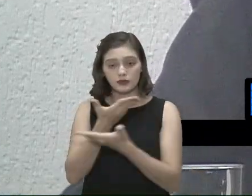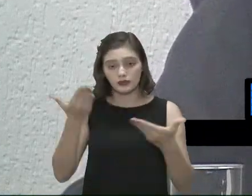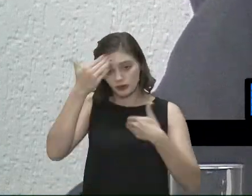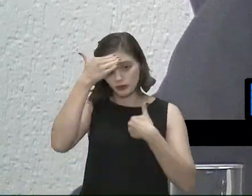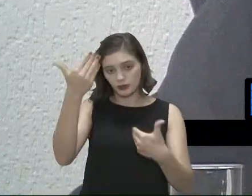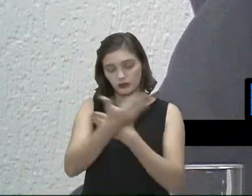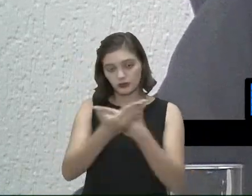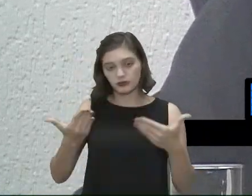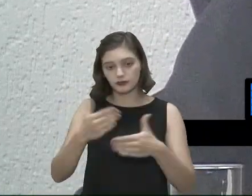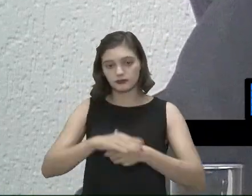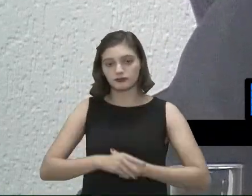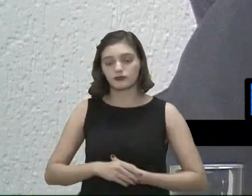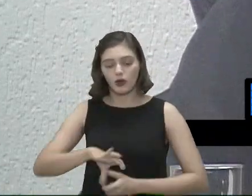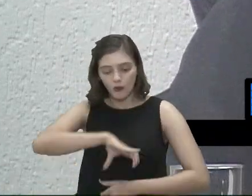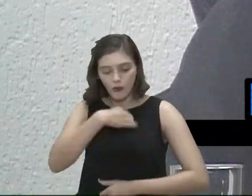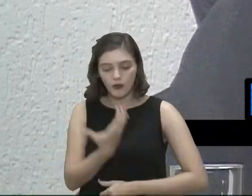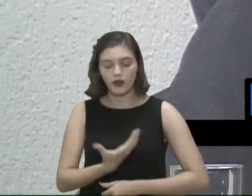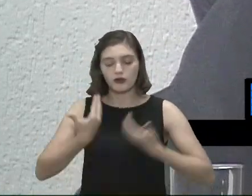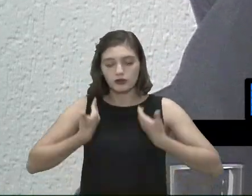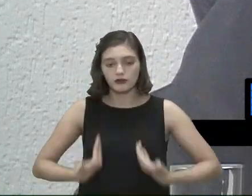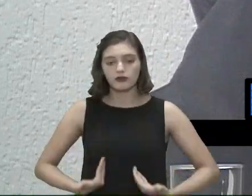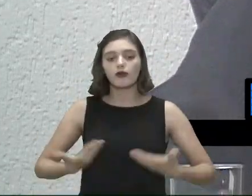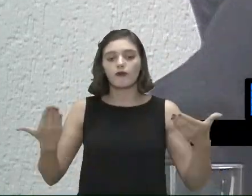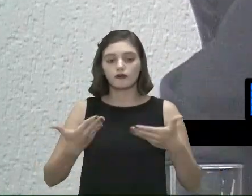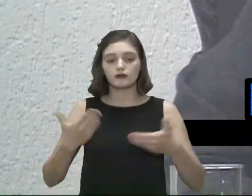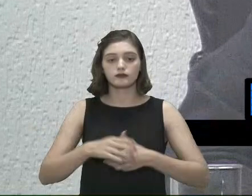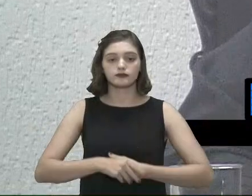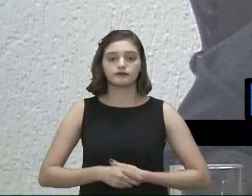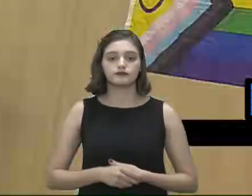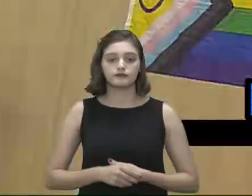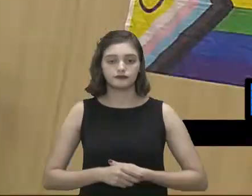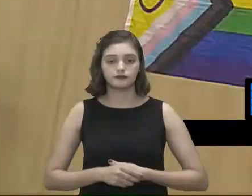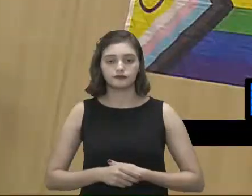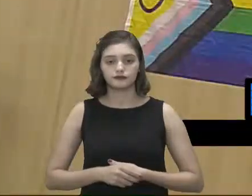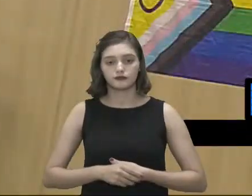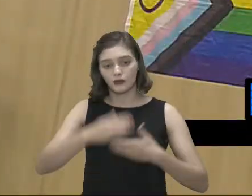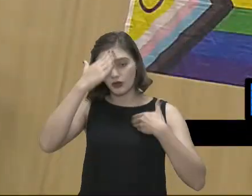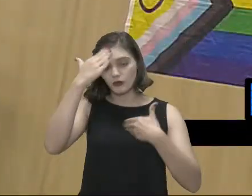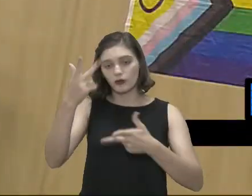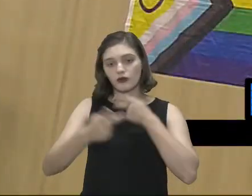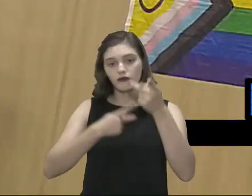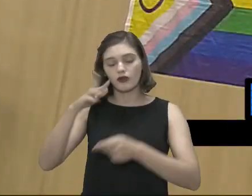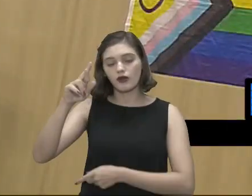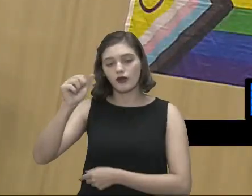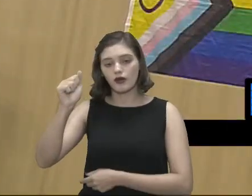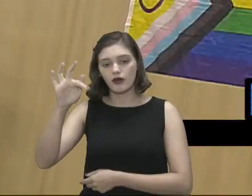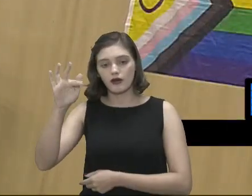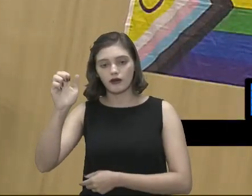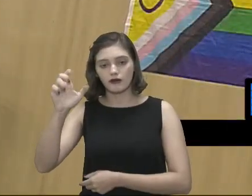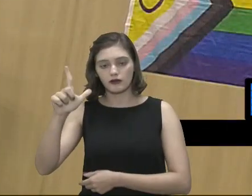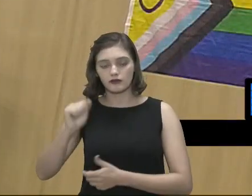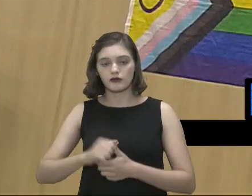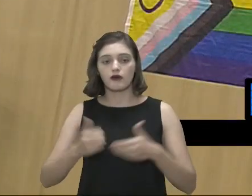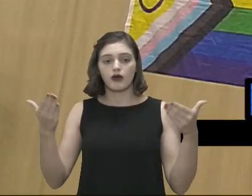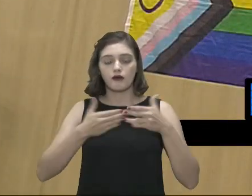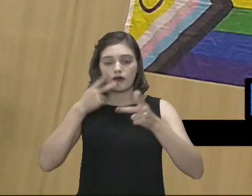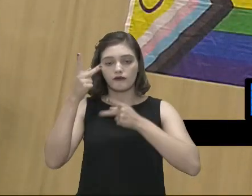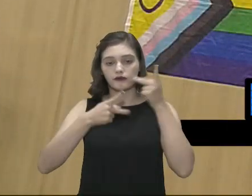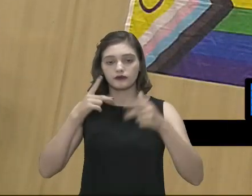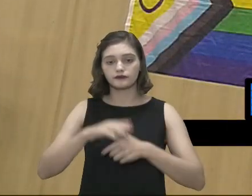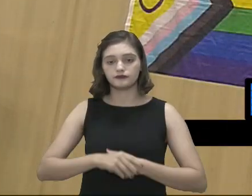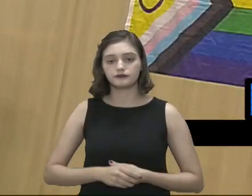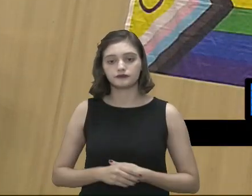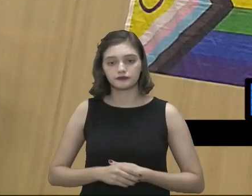gente, pela coragem de vocês de estar aqui ocupando esse espaço hoje. Muito obrigada, Rafa. Vou passar agora